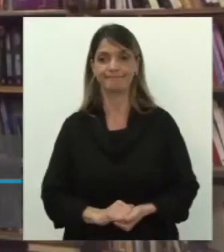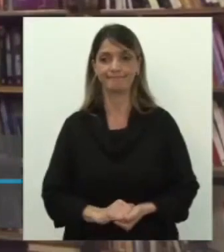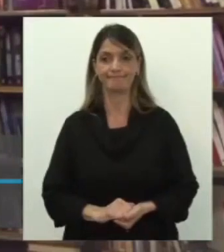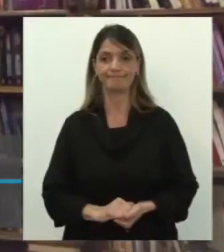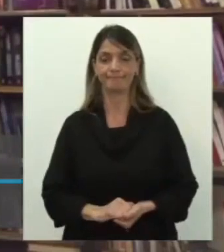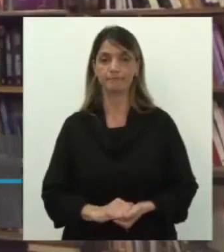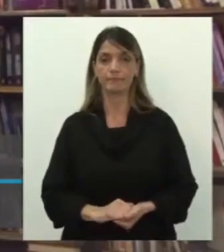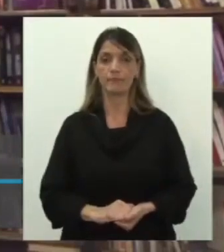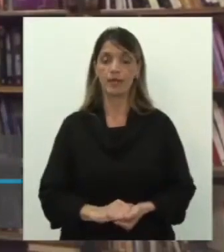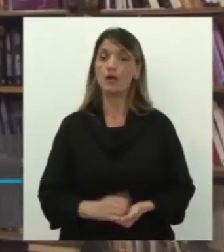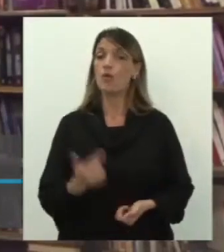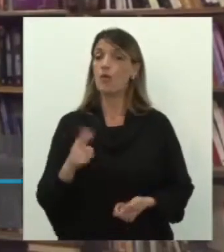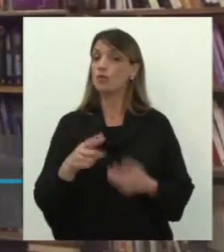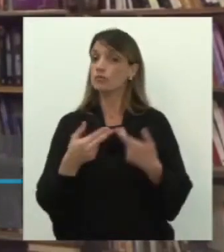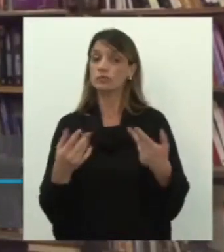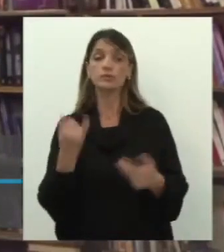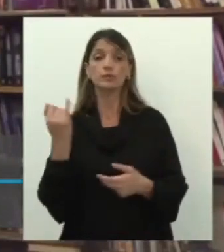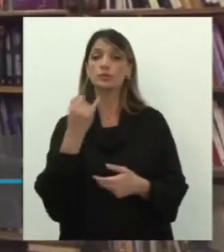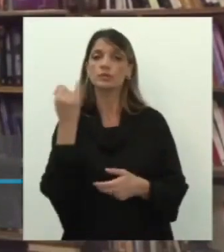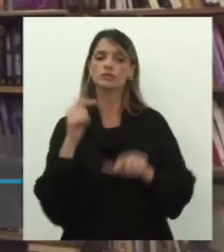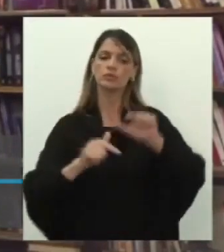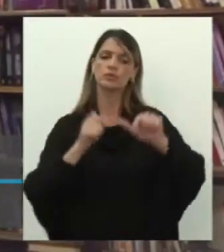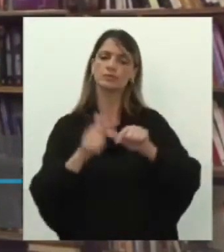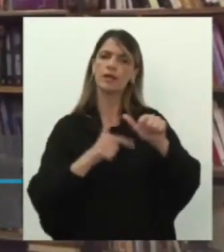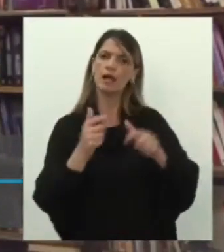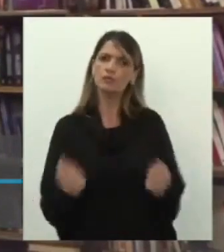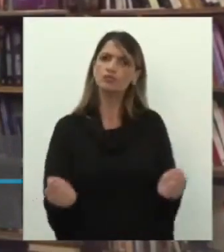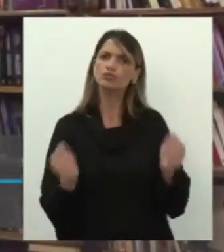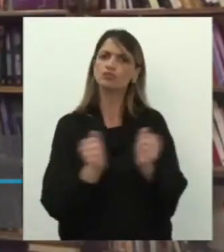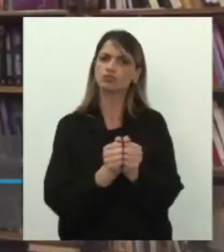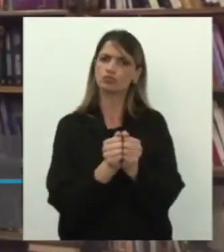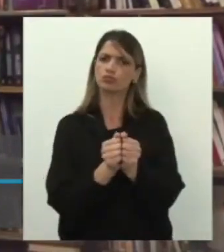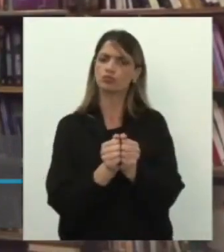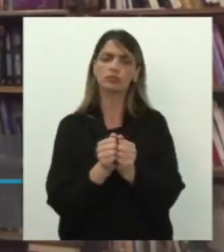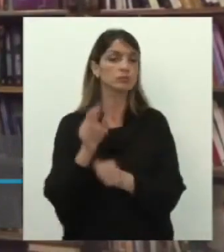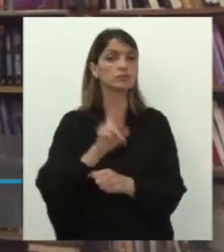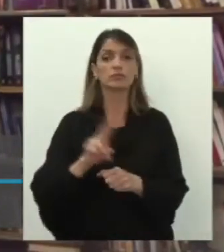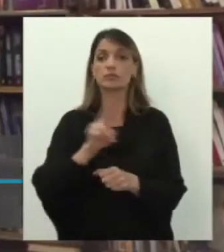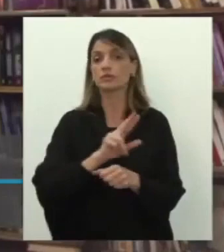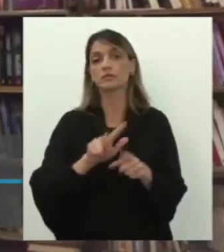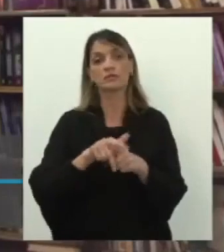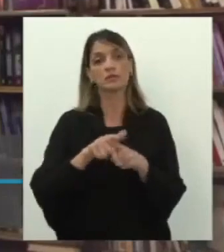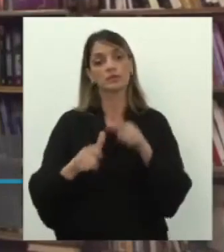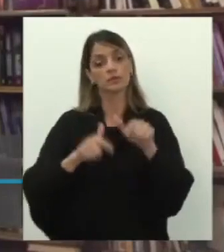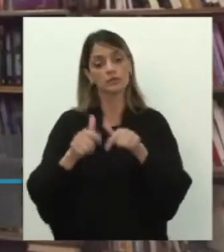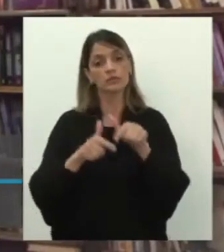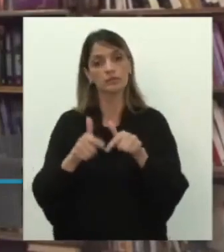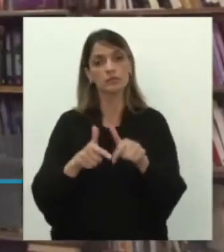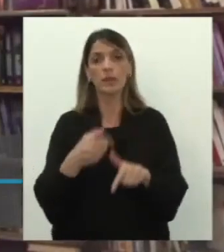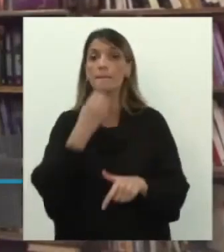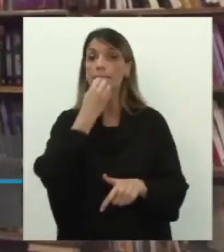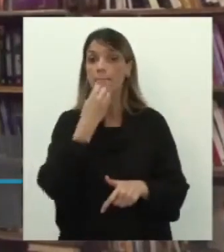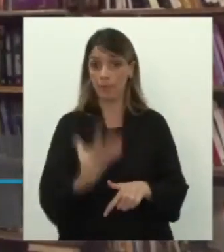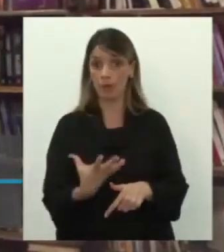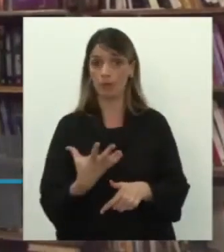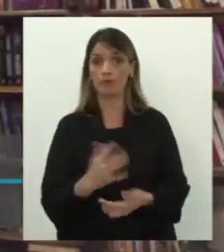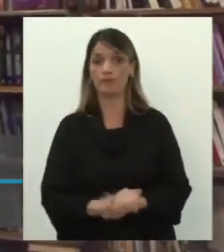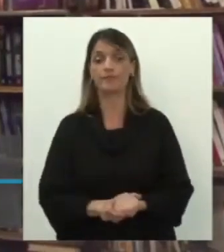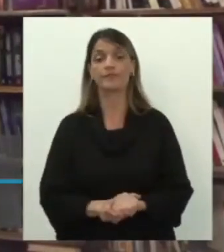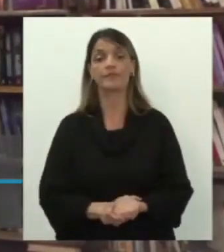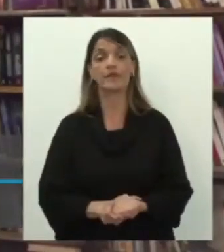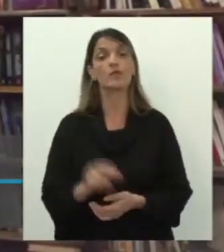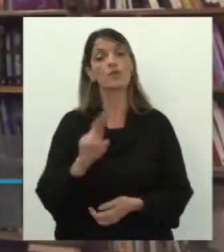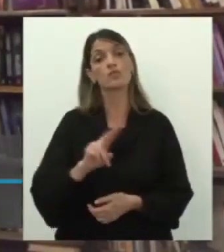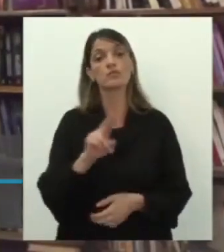questão muito importante é o trabalho em equipe e o uso das ferramentas para que esse trabalho seja efetivo. Nós também